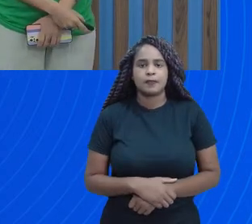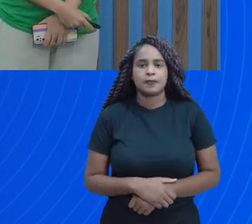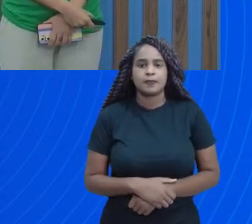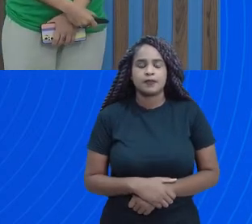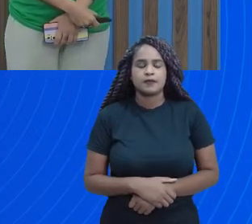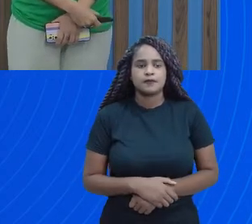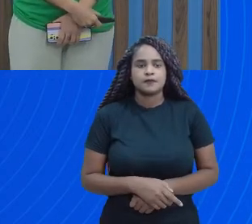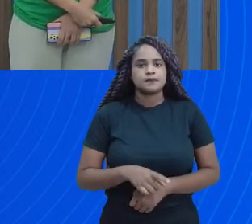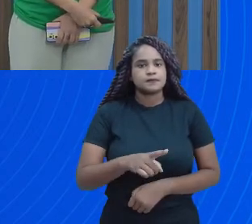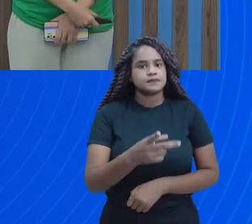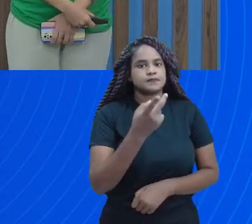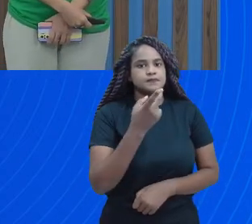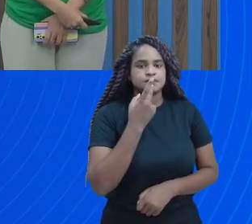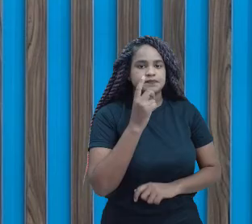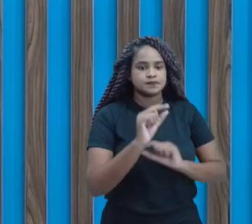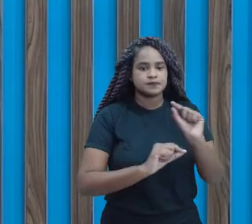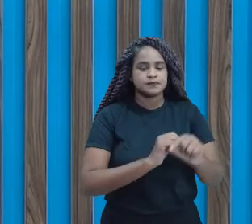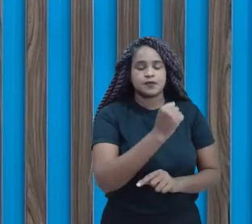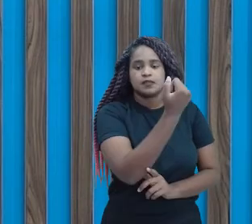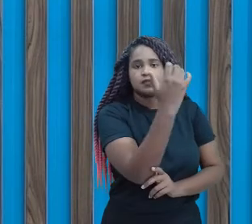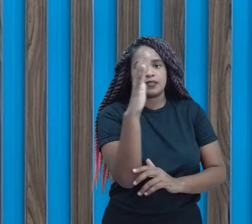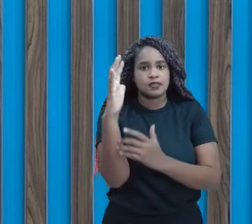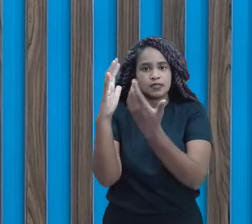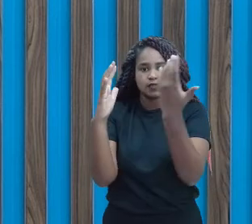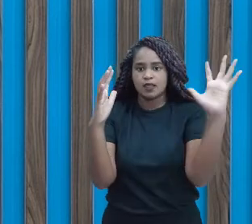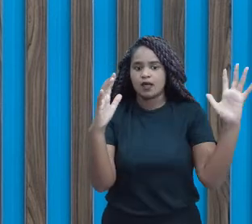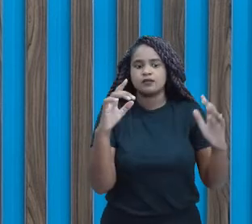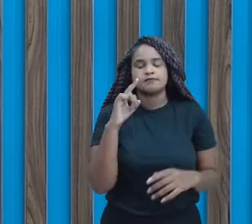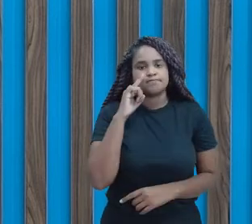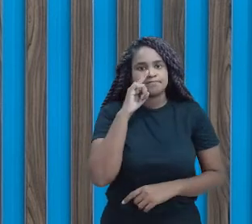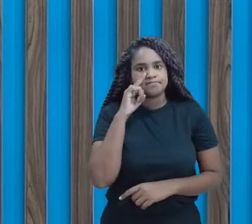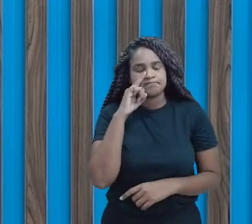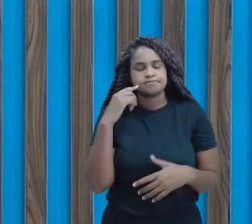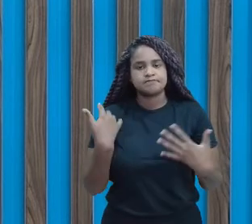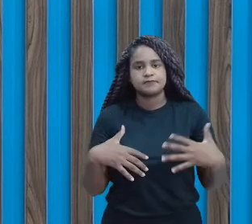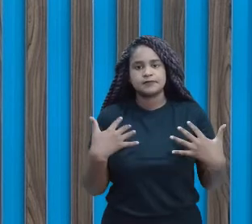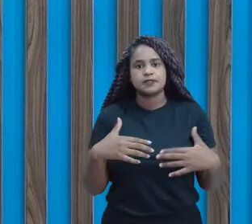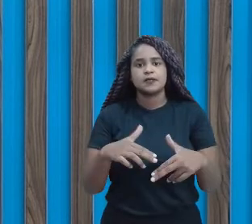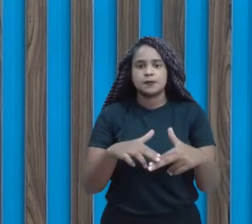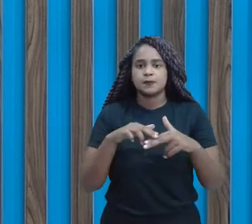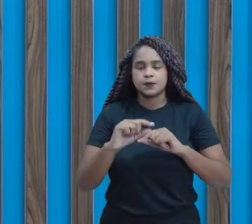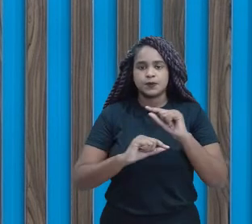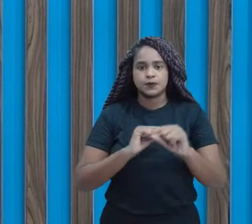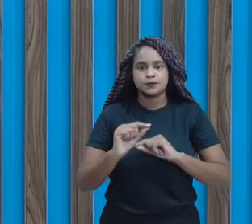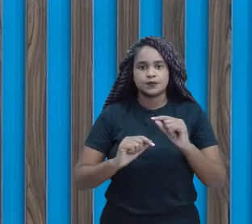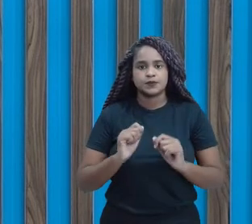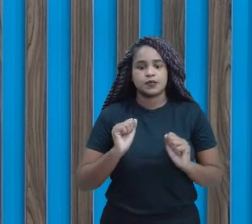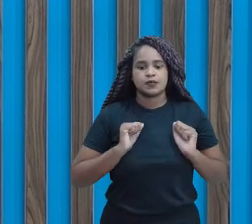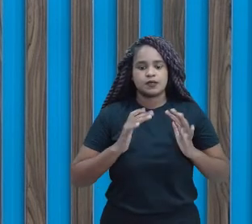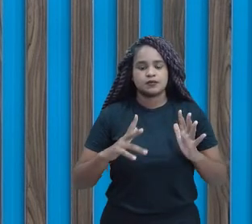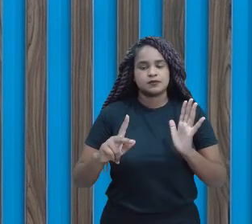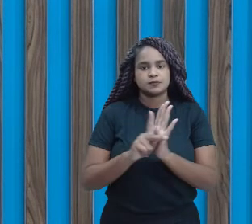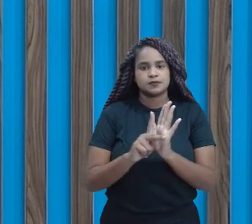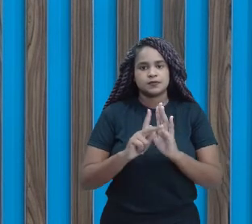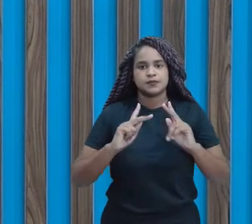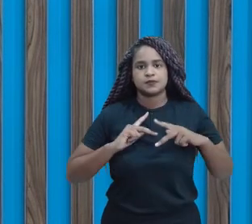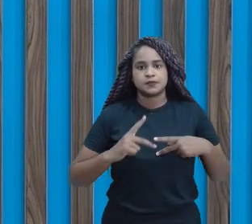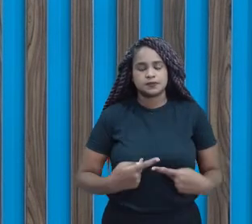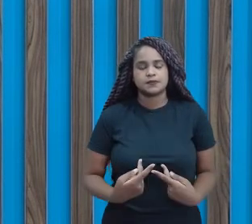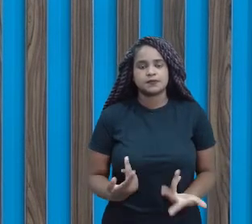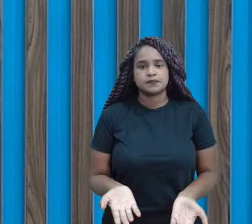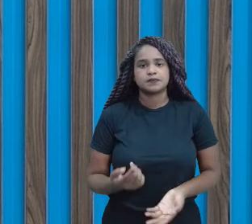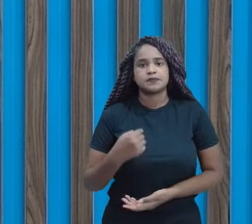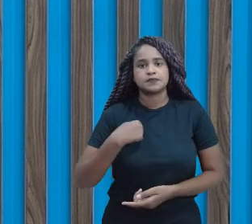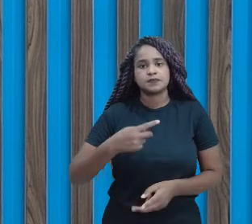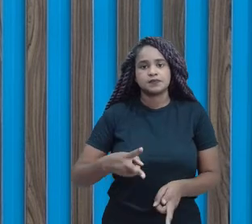fala a natureza está em perigo e por ações humanas, né, as ações antrópicas. E aí eu